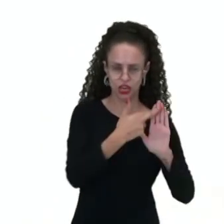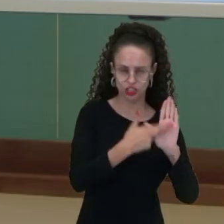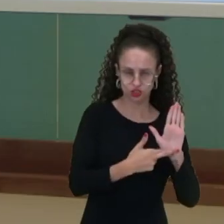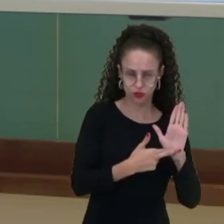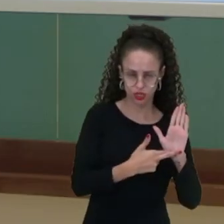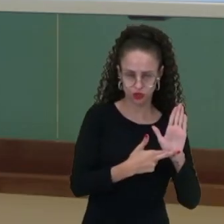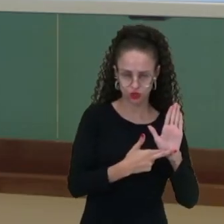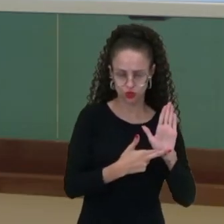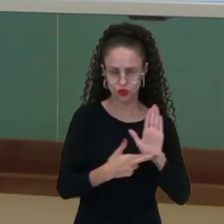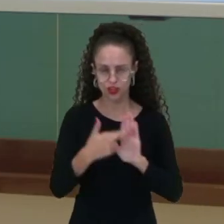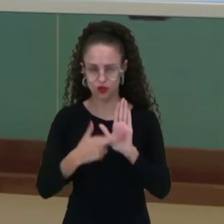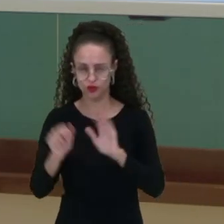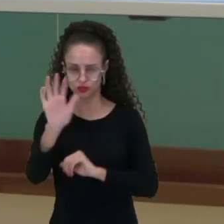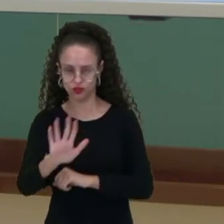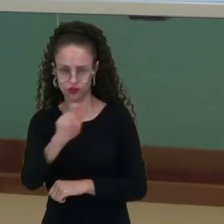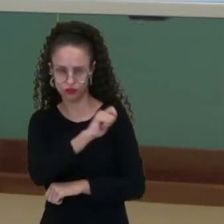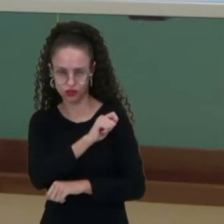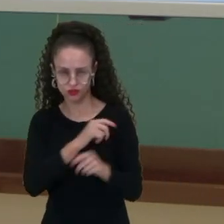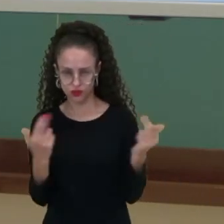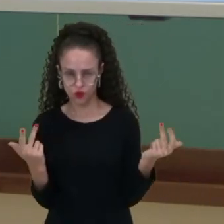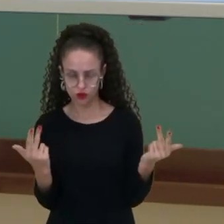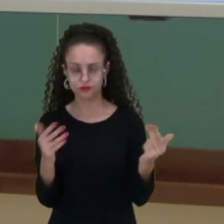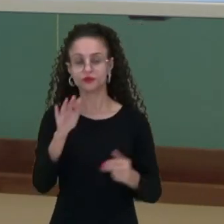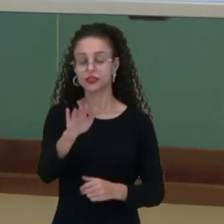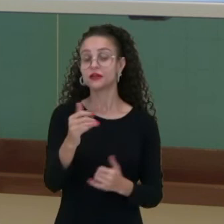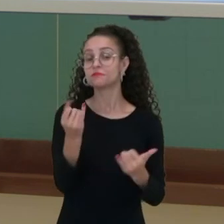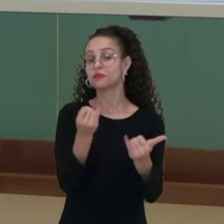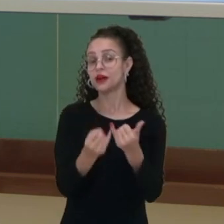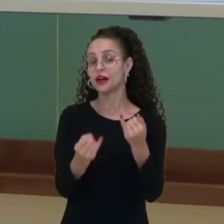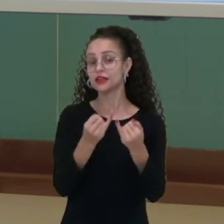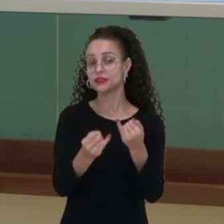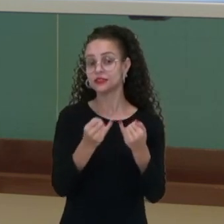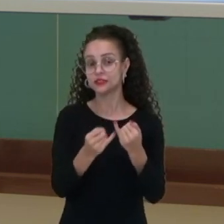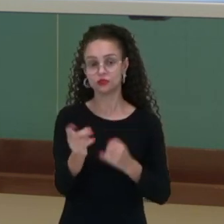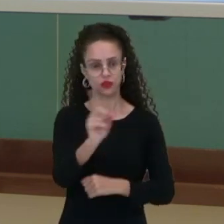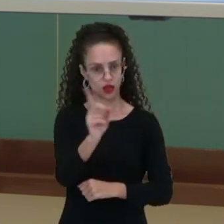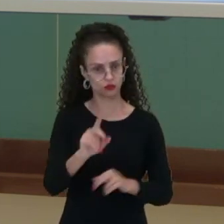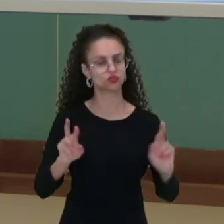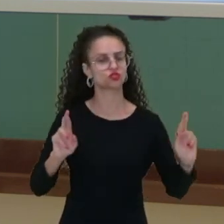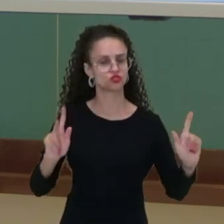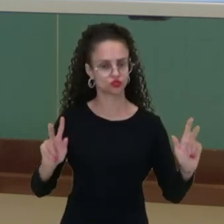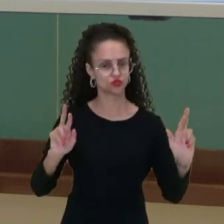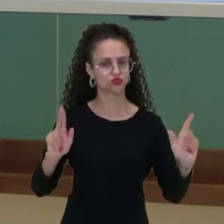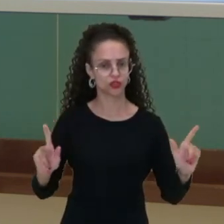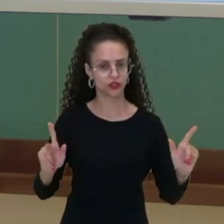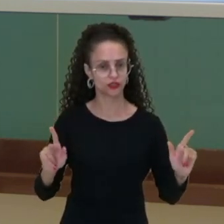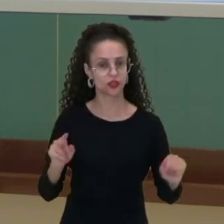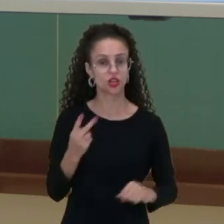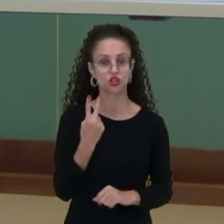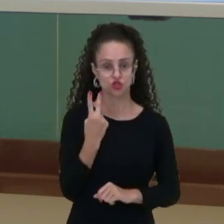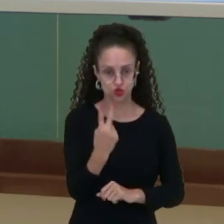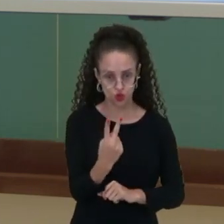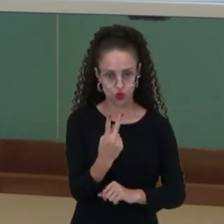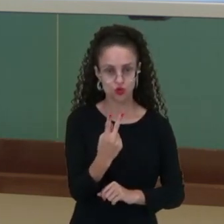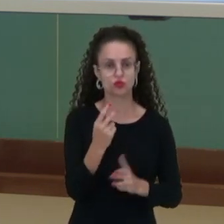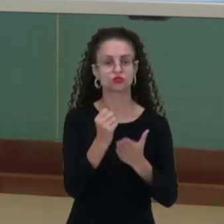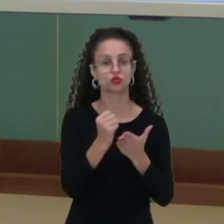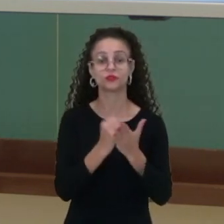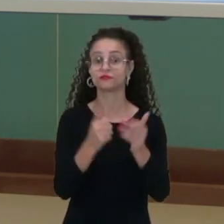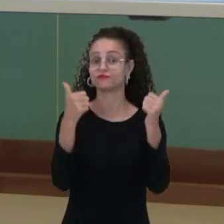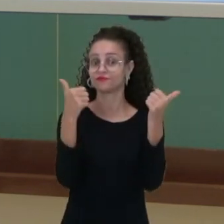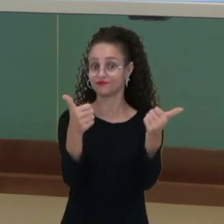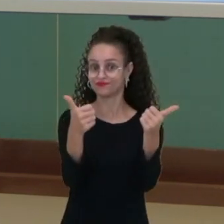prático e o regulamento também. Isso. São semelhantes? Não, tem suas diferenças. São 2 documentos, então?